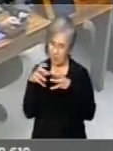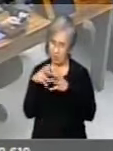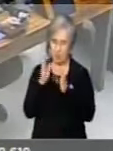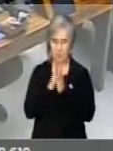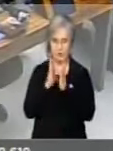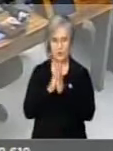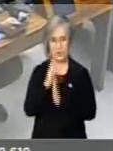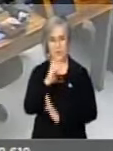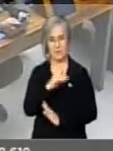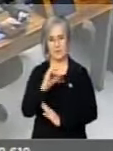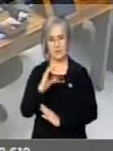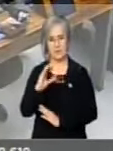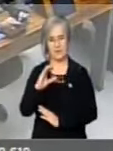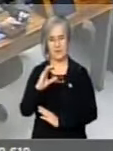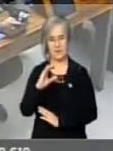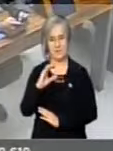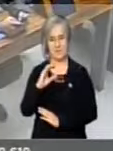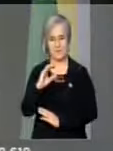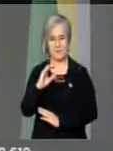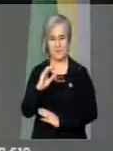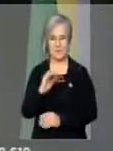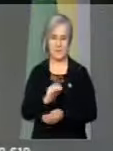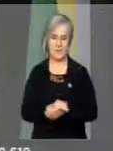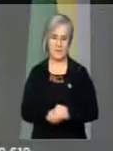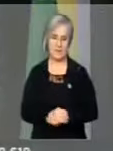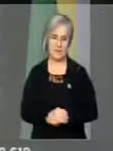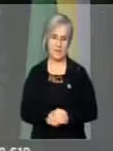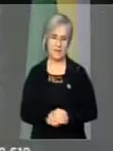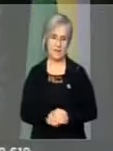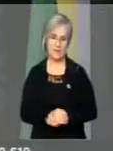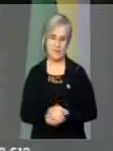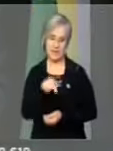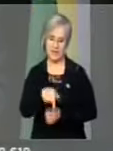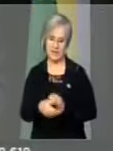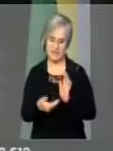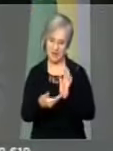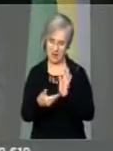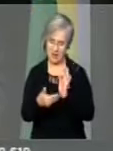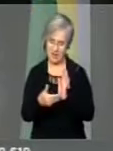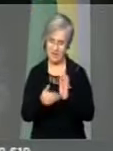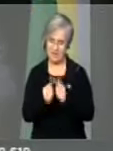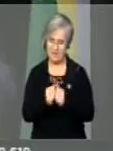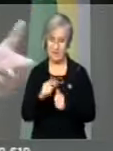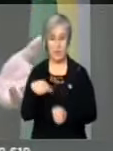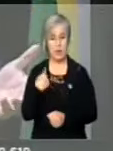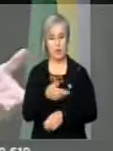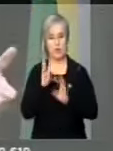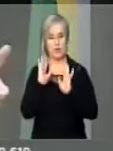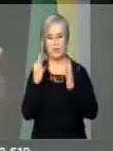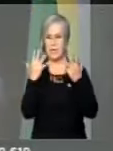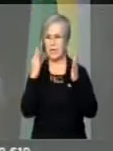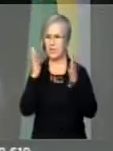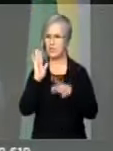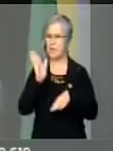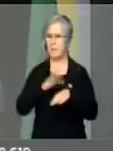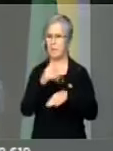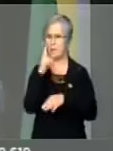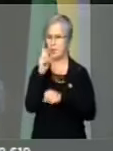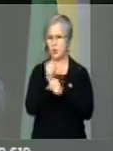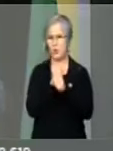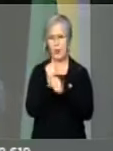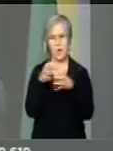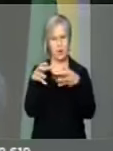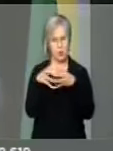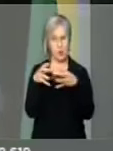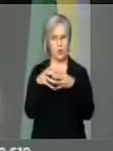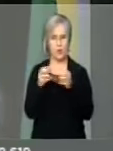da Renovação Carismática Católica, o grupo Beata Helena Guerra, aqui na Câmara dos Deputados, onde nós já celebramos mais de um ano de grupo, graças a